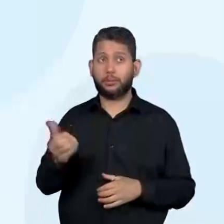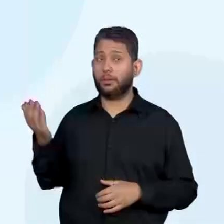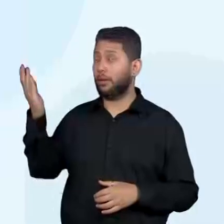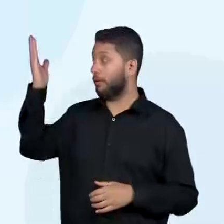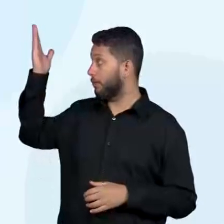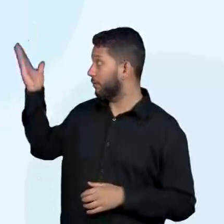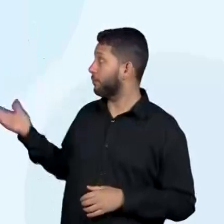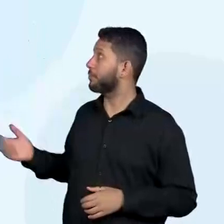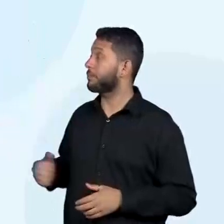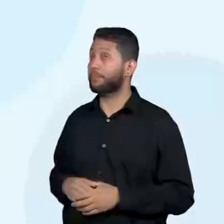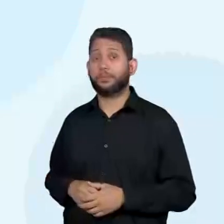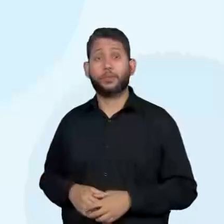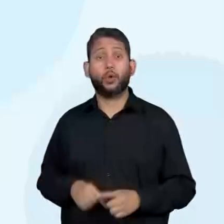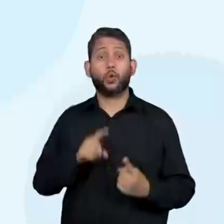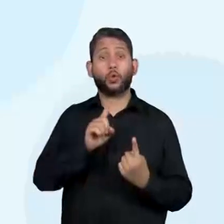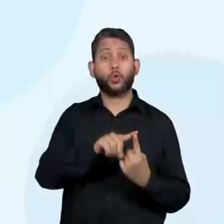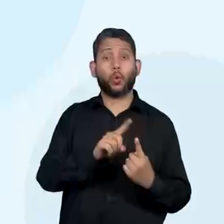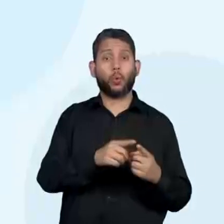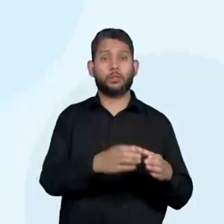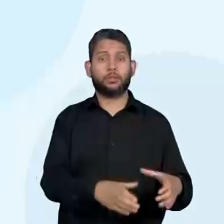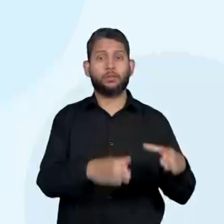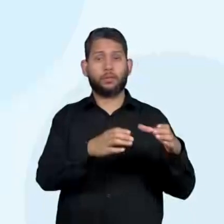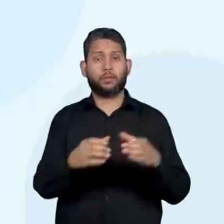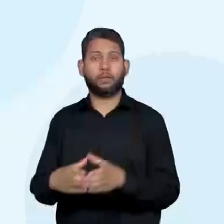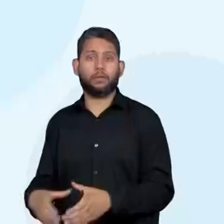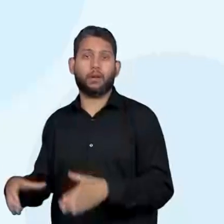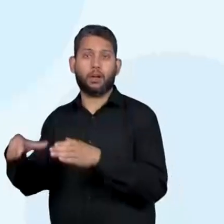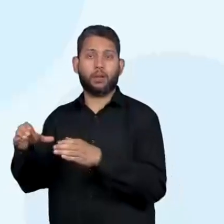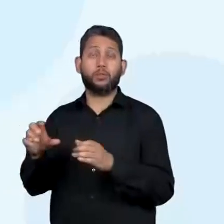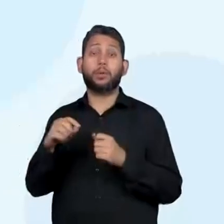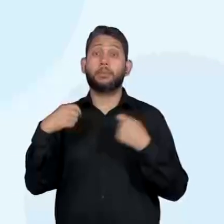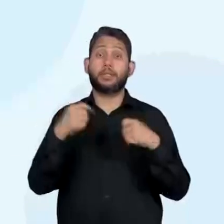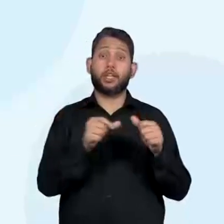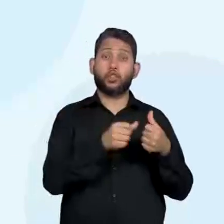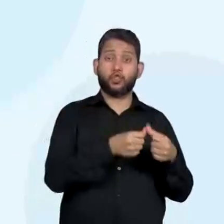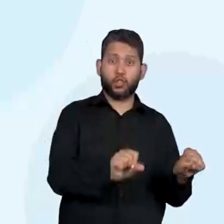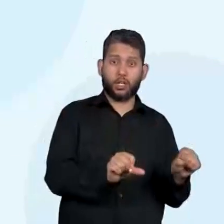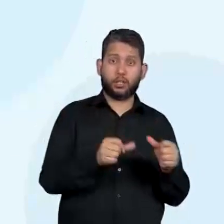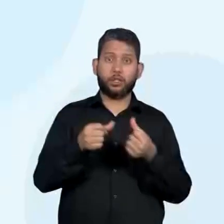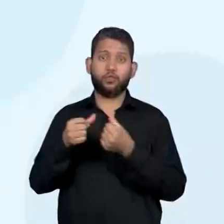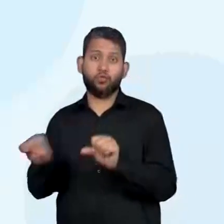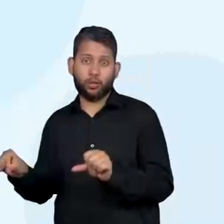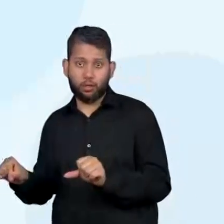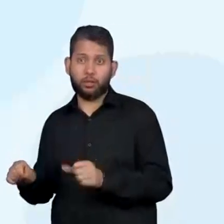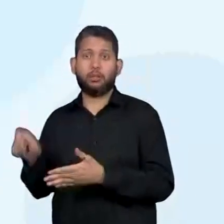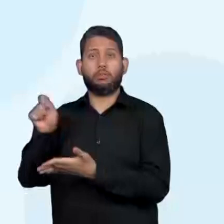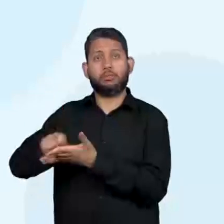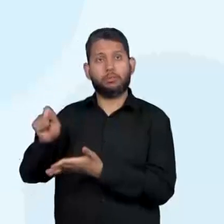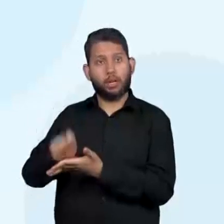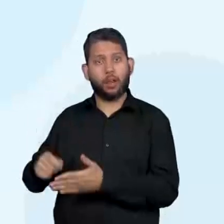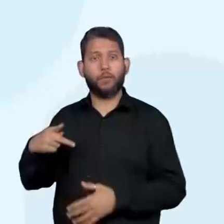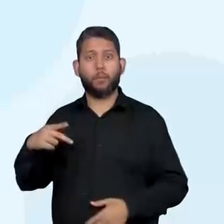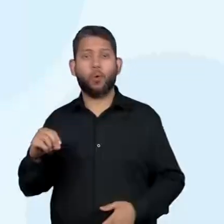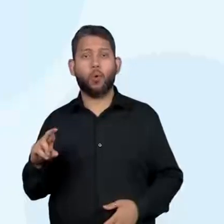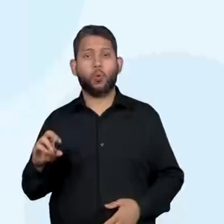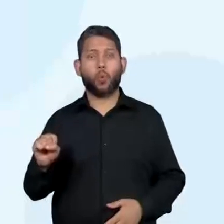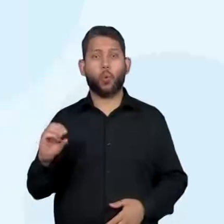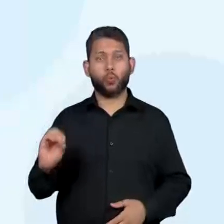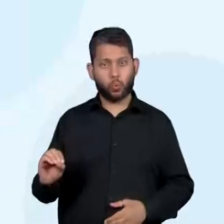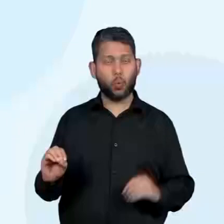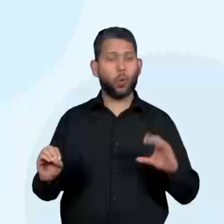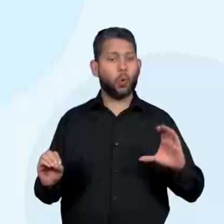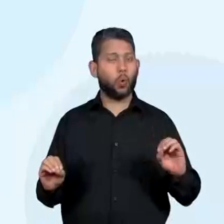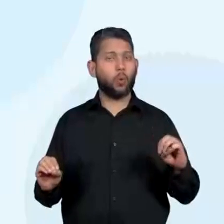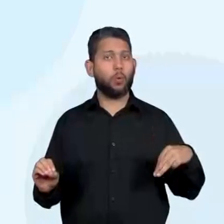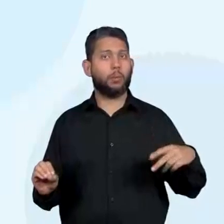materiais, Pro? Dois vasos de planta, duas etiquetas, uma para o solo poroso e uma para o solo compactado. Sim.